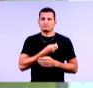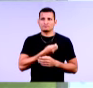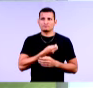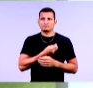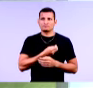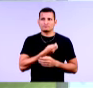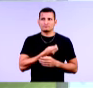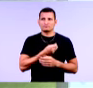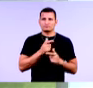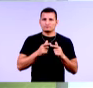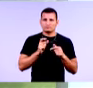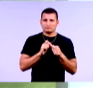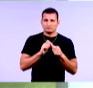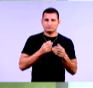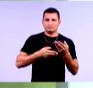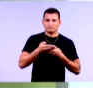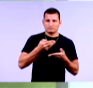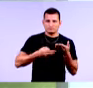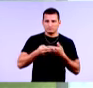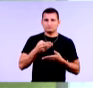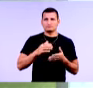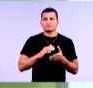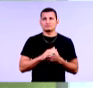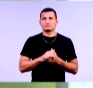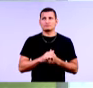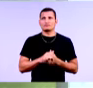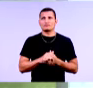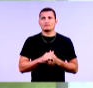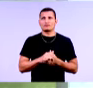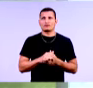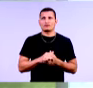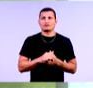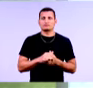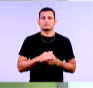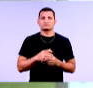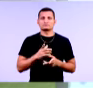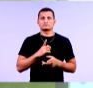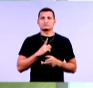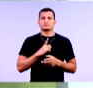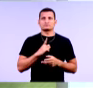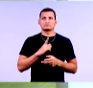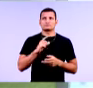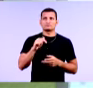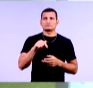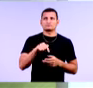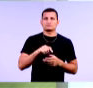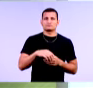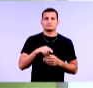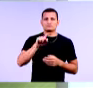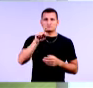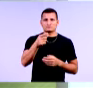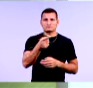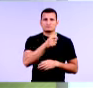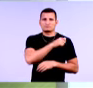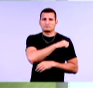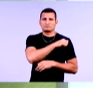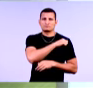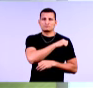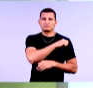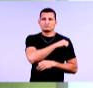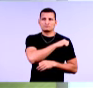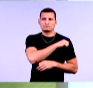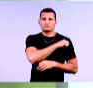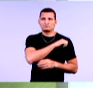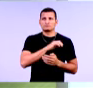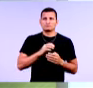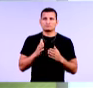de fazer interação, mas a gente está interagindo de qualquer maneira. Mas vamos dizer que eu tenho aqui, nós temos 1000 alunos, né?